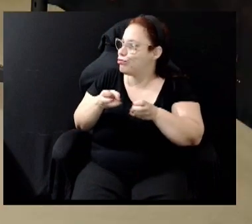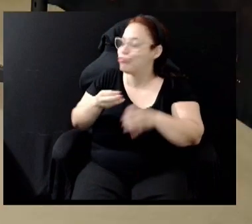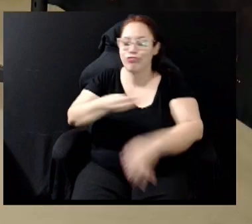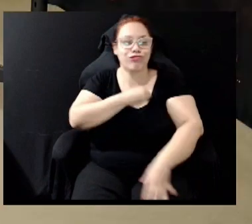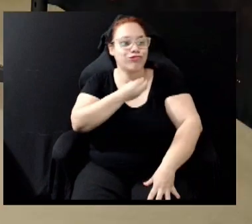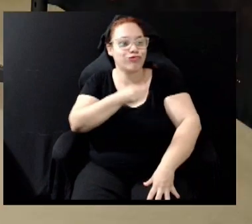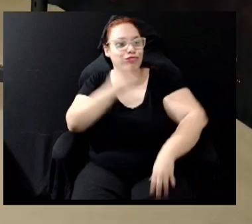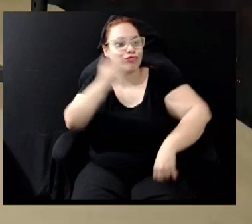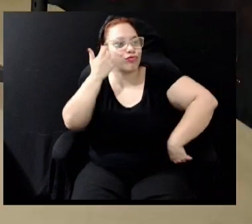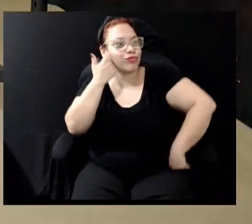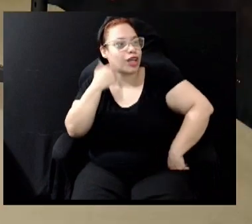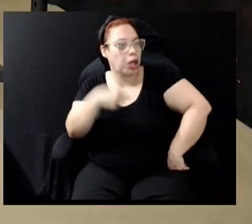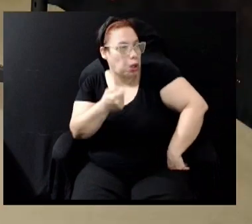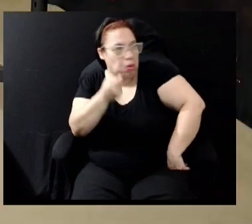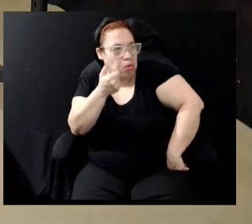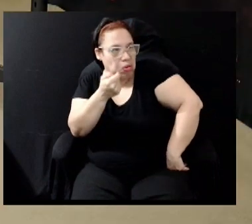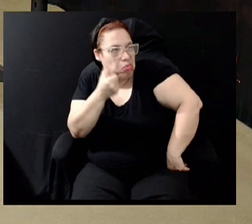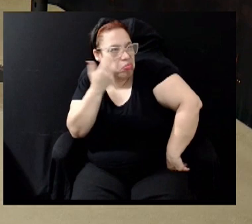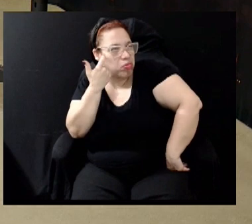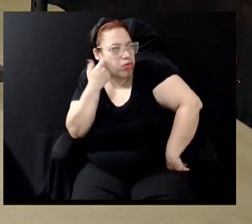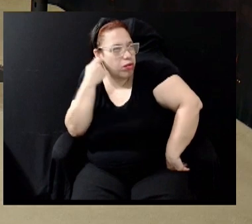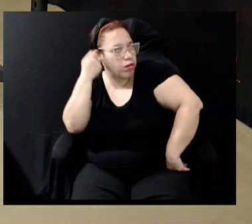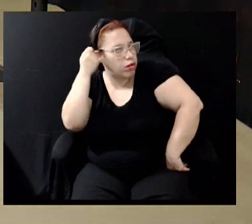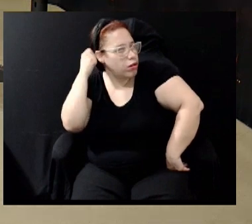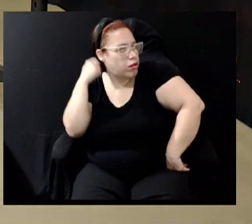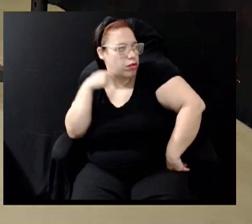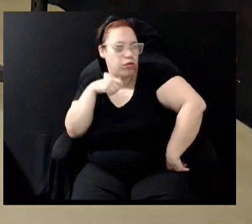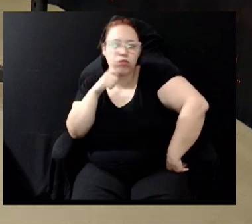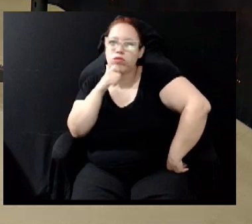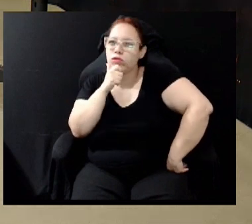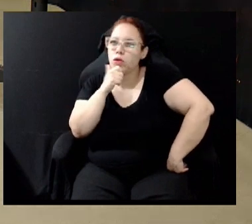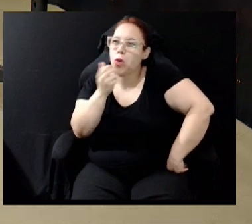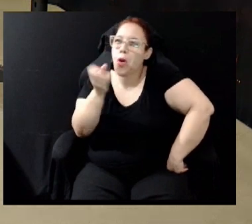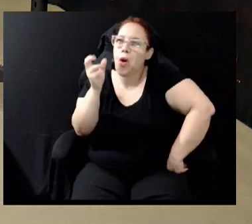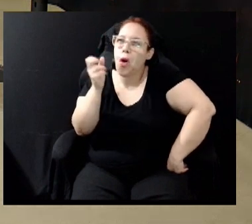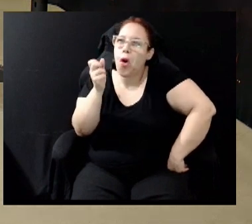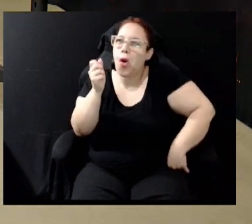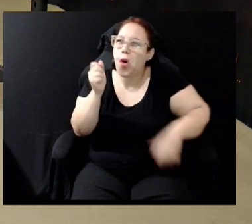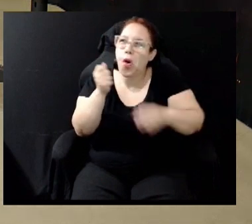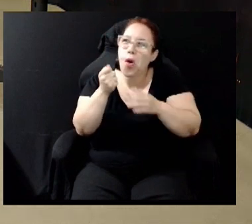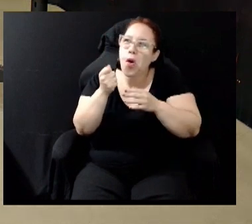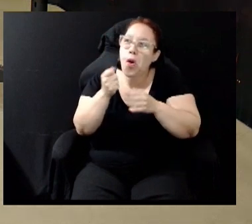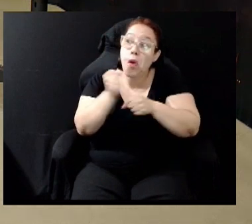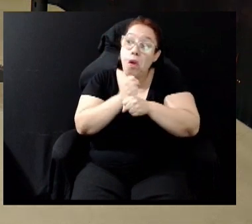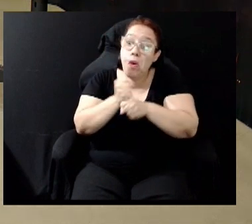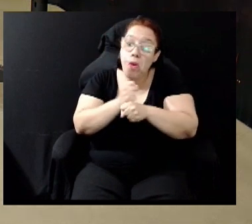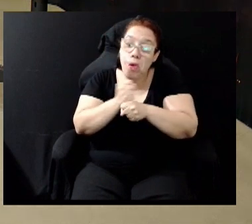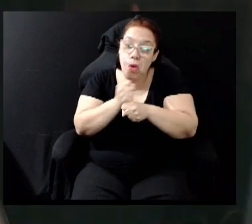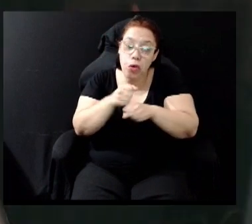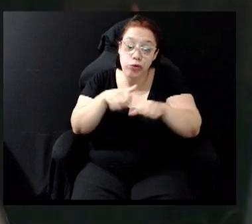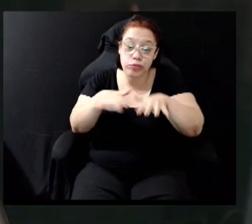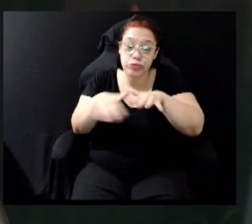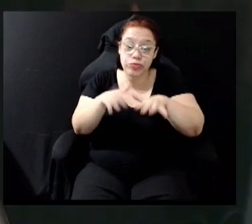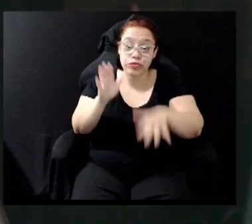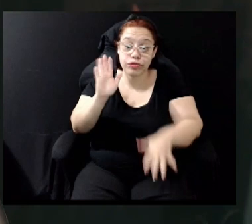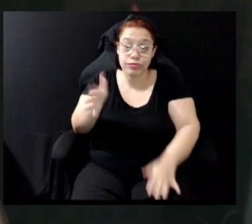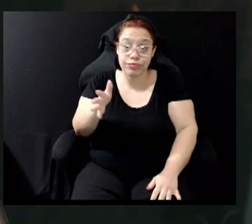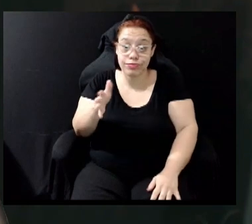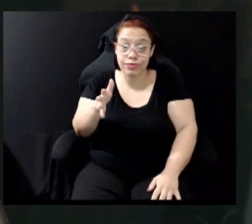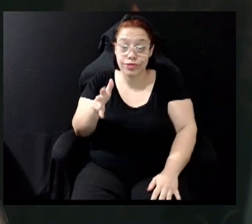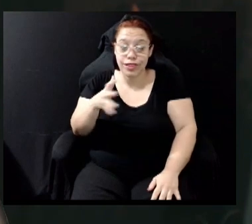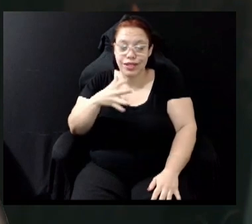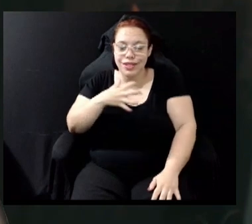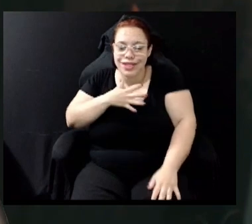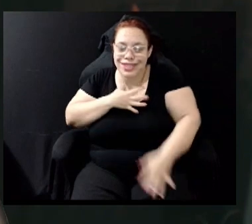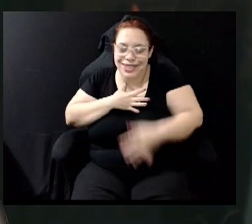instantes, né? Traz, assim, quantos anos em alguns momentos e a gente já dá um quentinho no